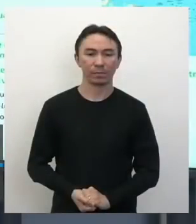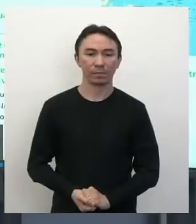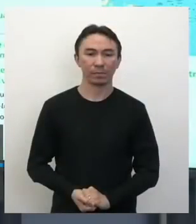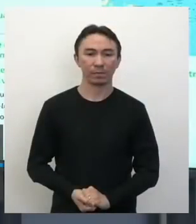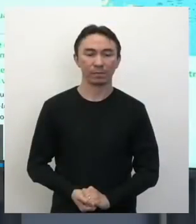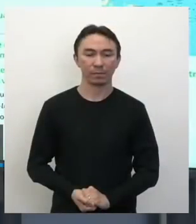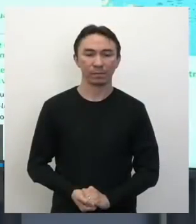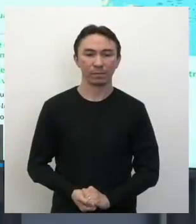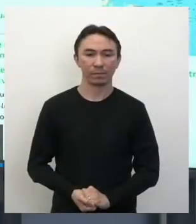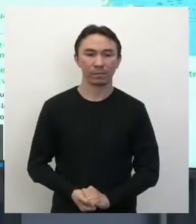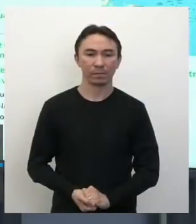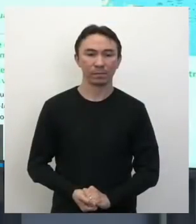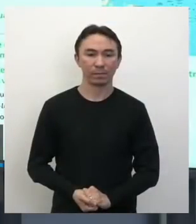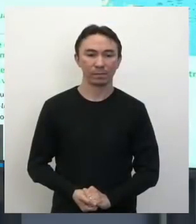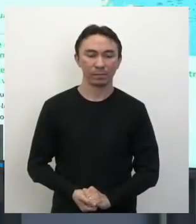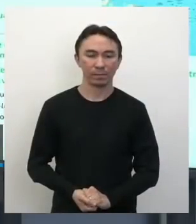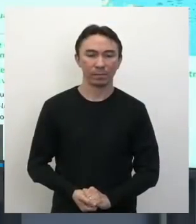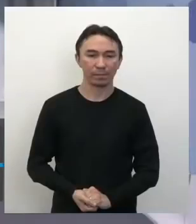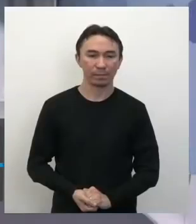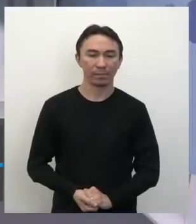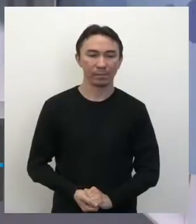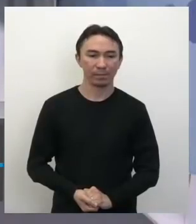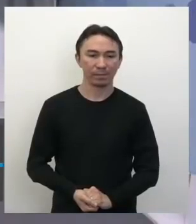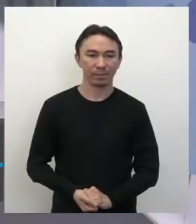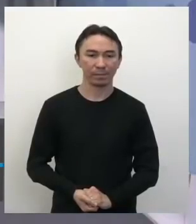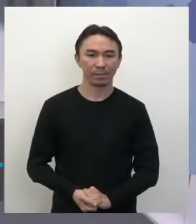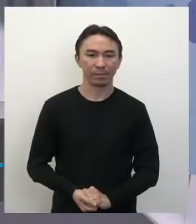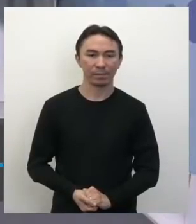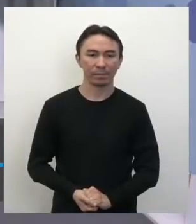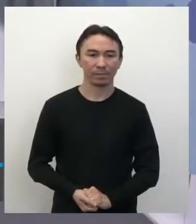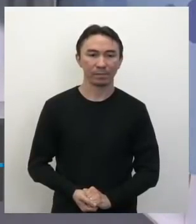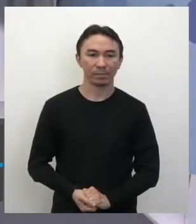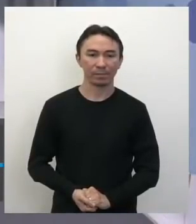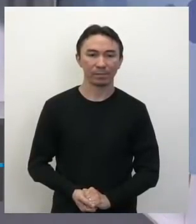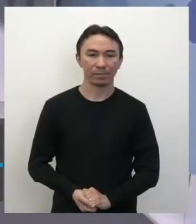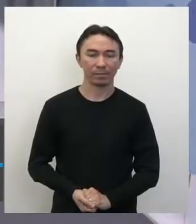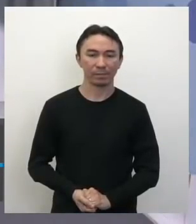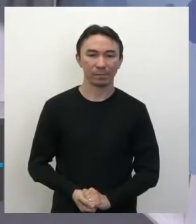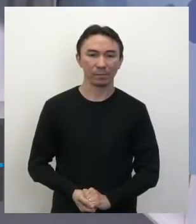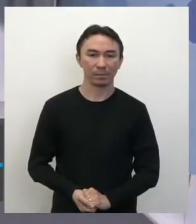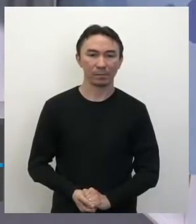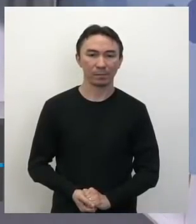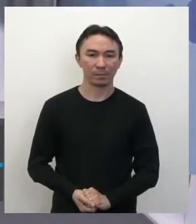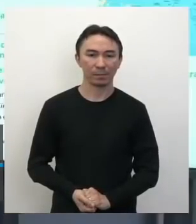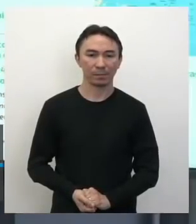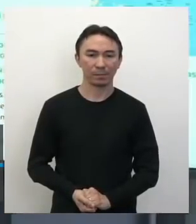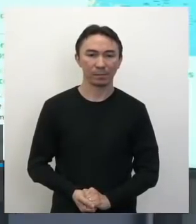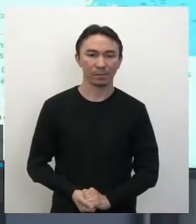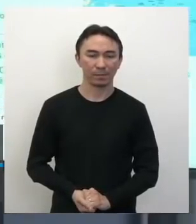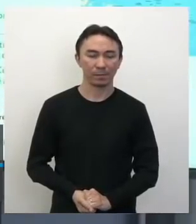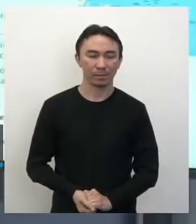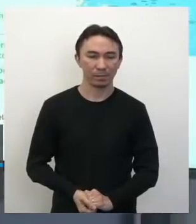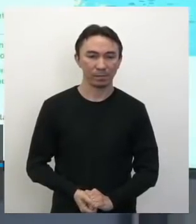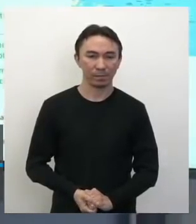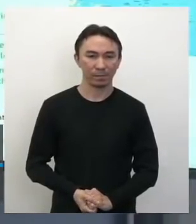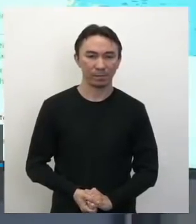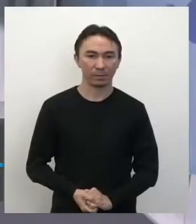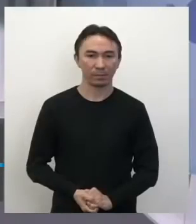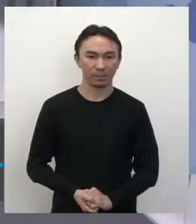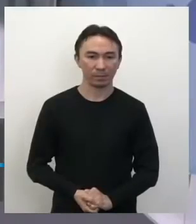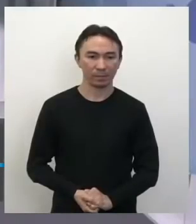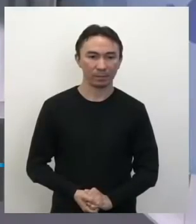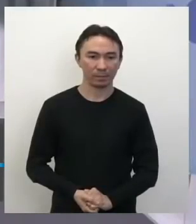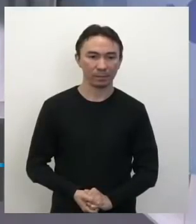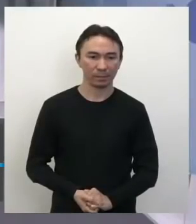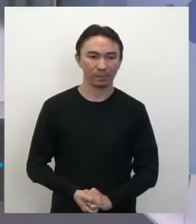back. Beautiful video, isn't it, Ron? Amazing. Okay. Fantastic images. Okay, so what did they tell in the chat? O que eles falaram no Okay, chat? we